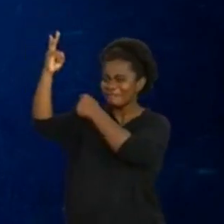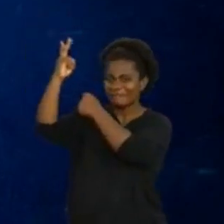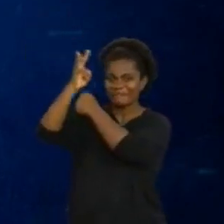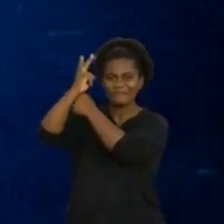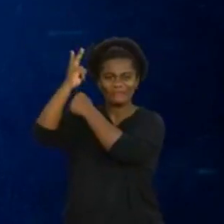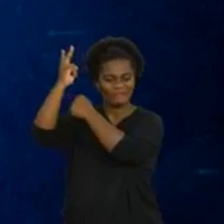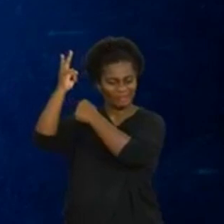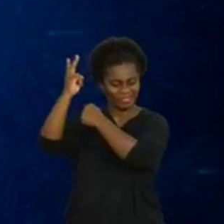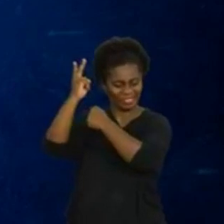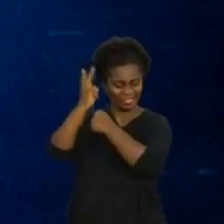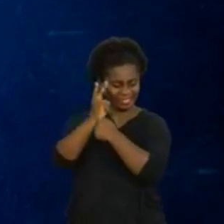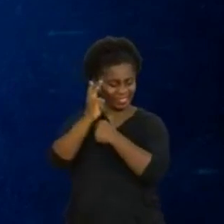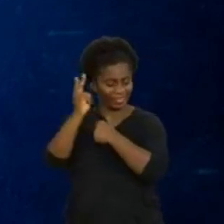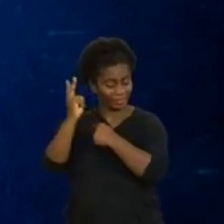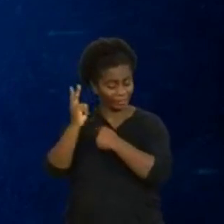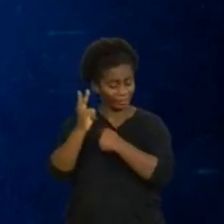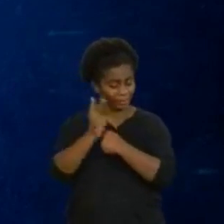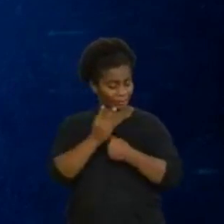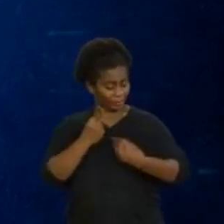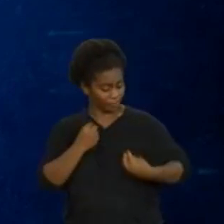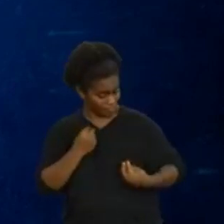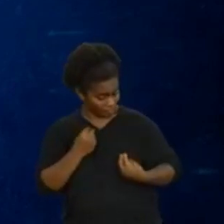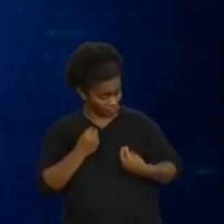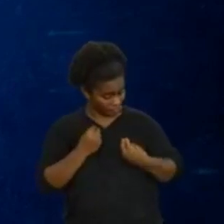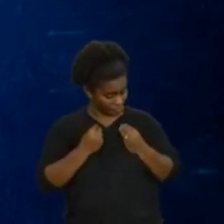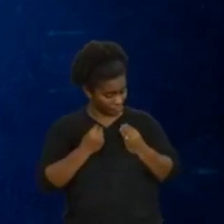tem Deus, meu amigo. Você tem tudo. Em cada